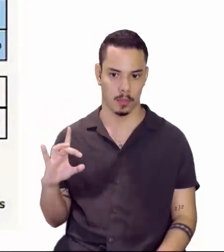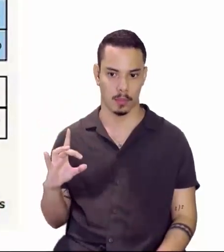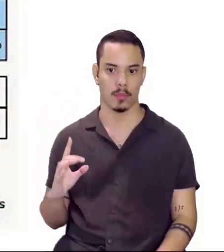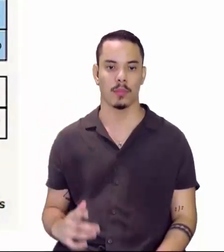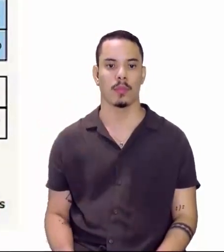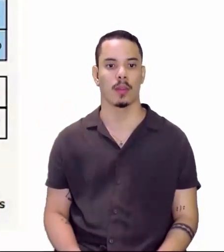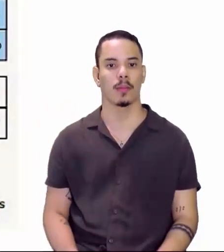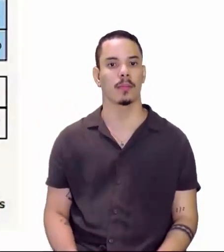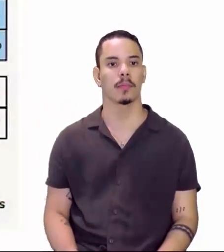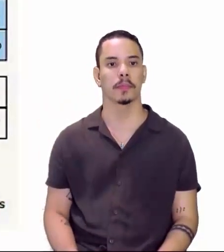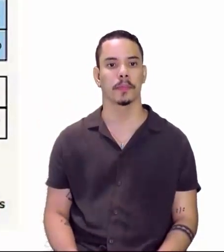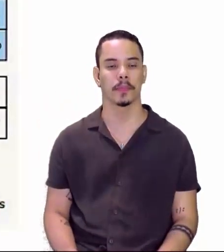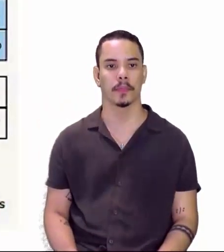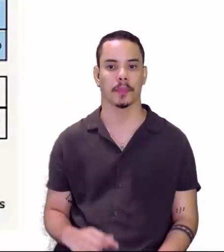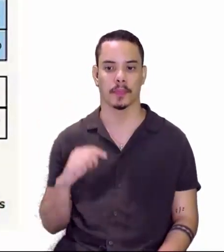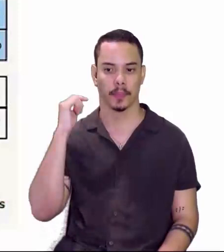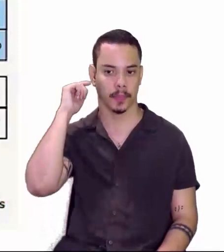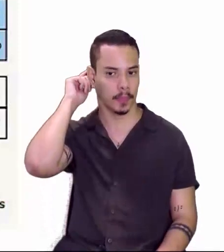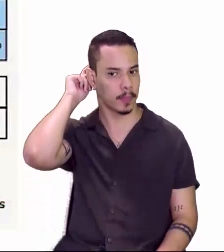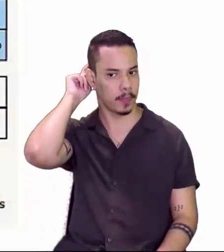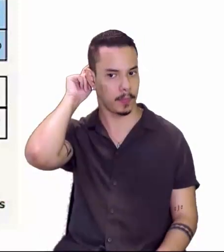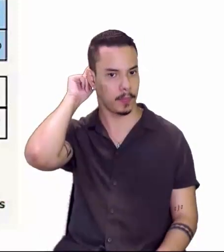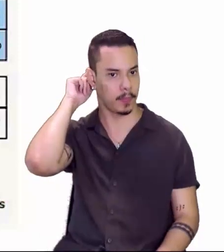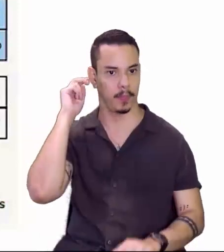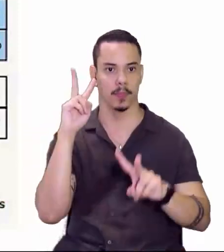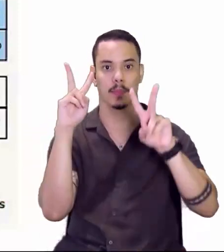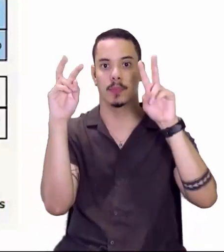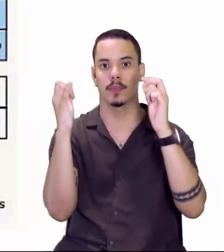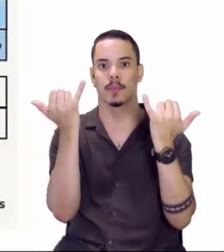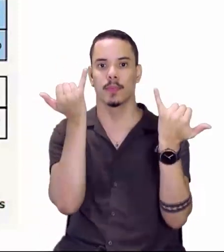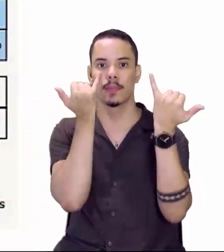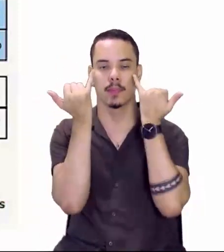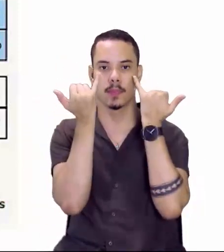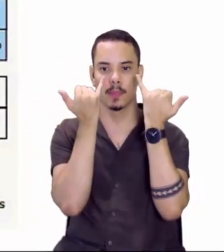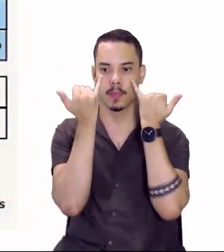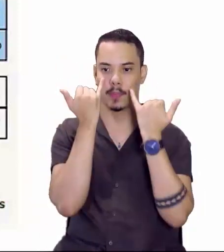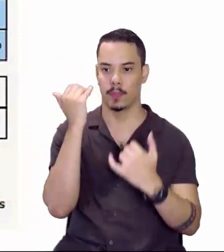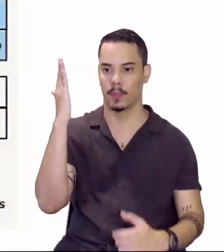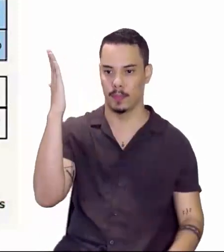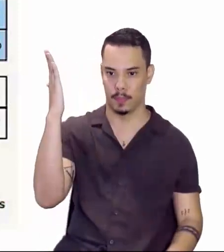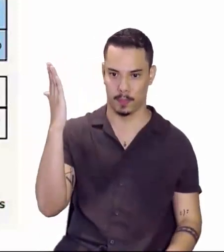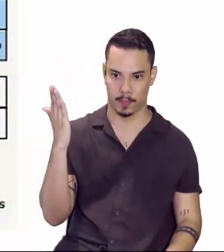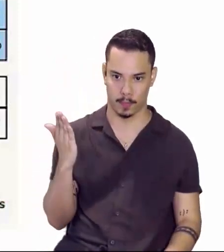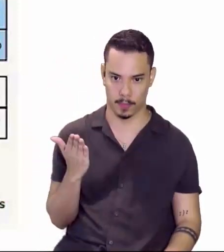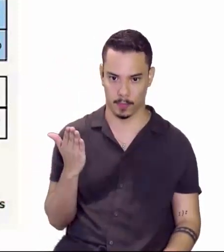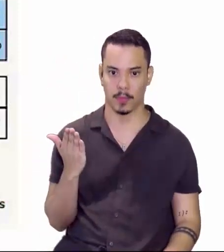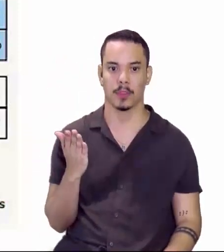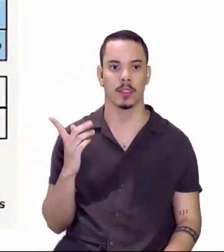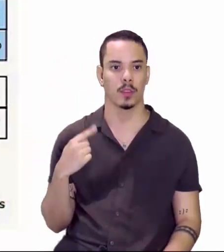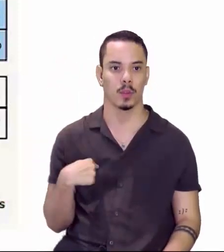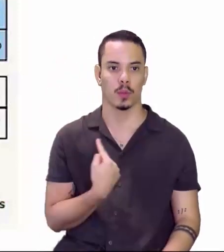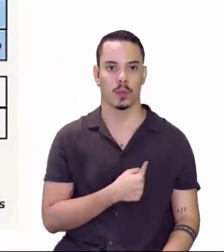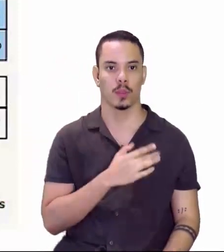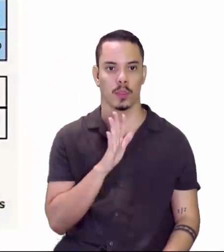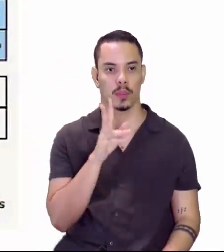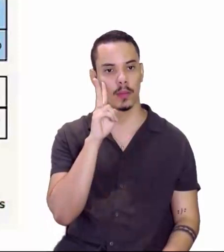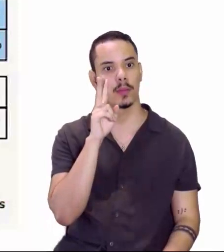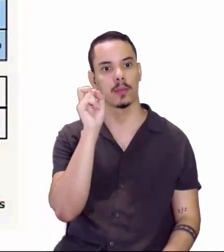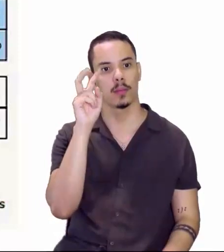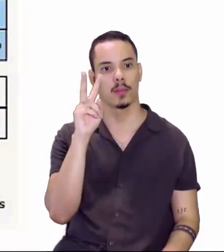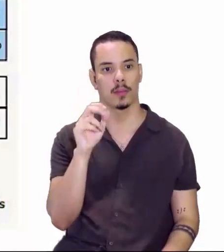Com relação às informações na tabela periódica, o que nós vimos é que são 18